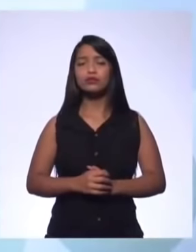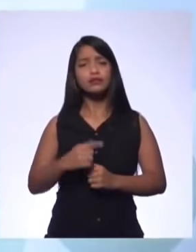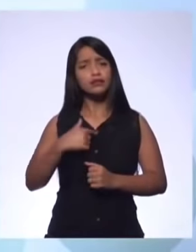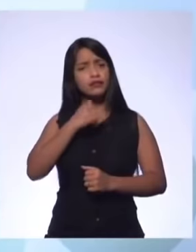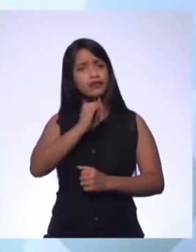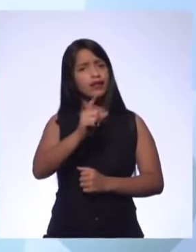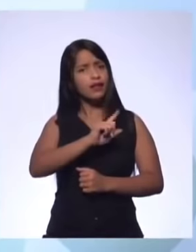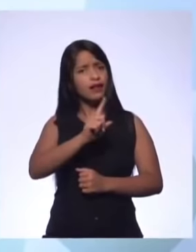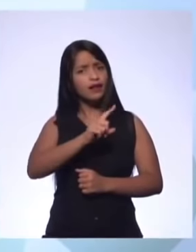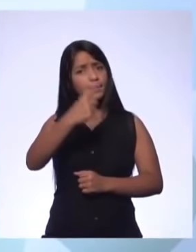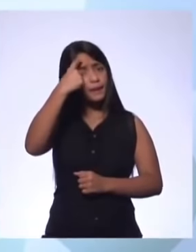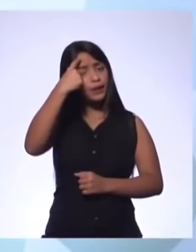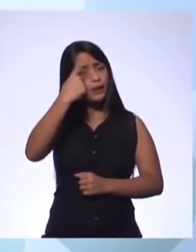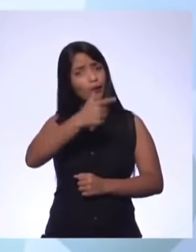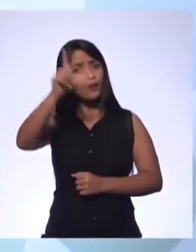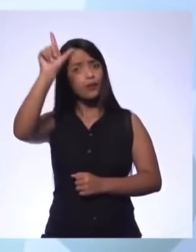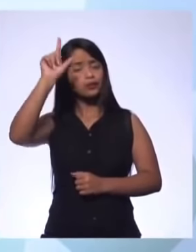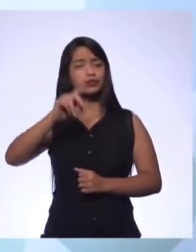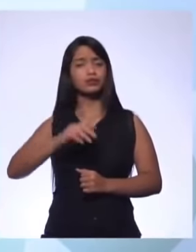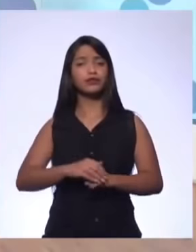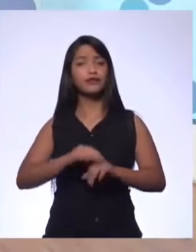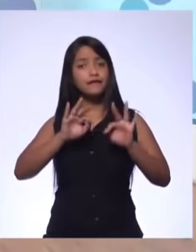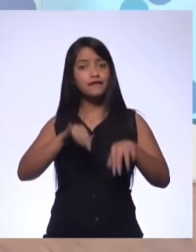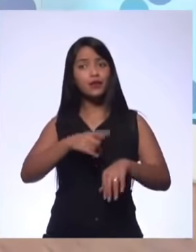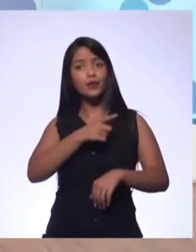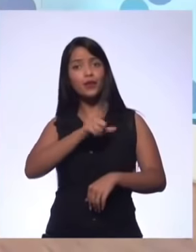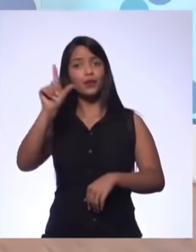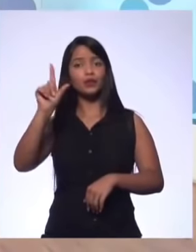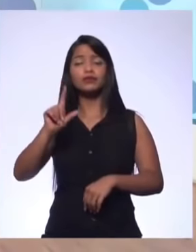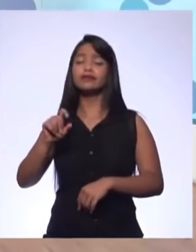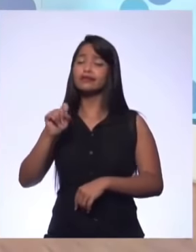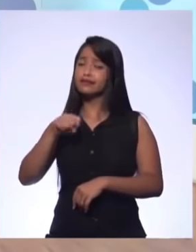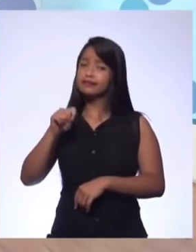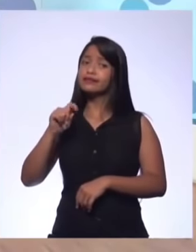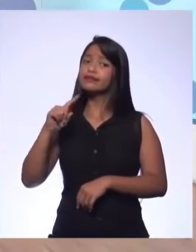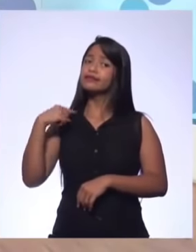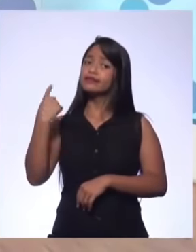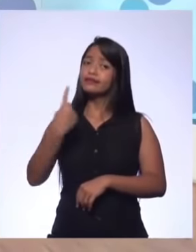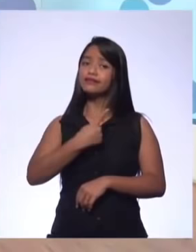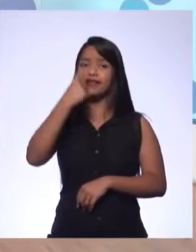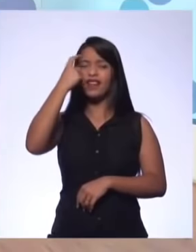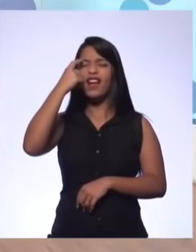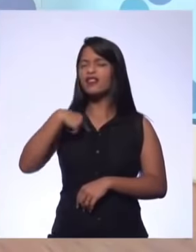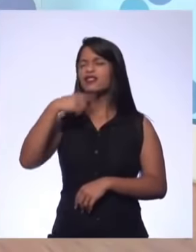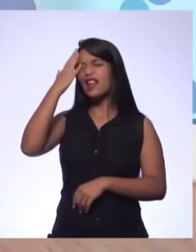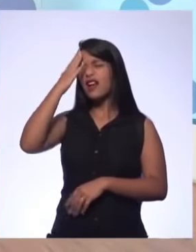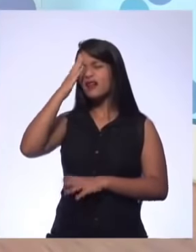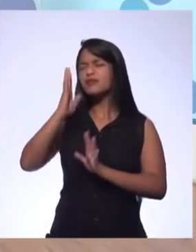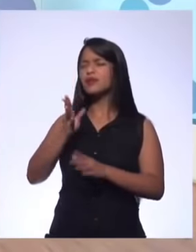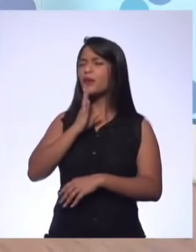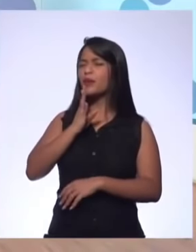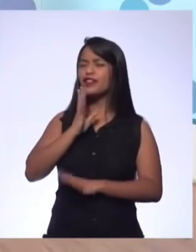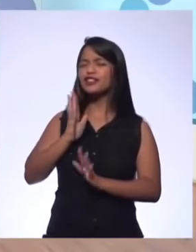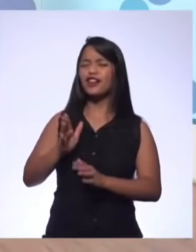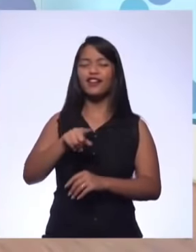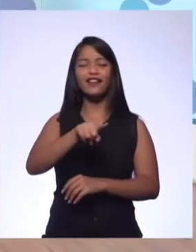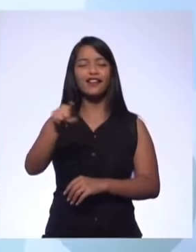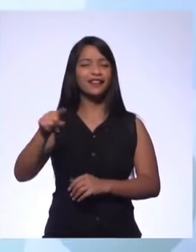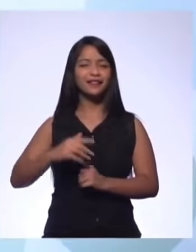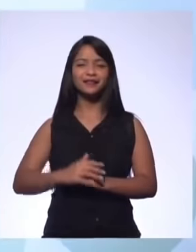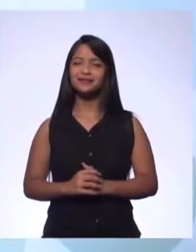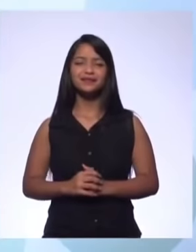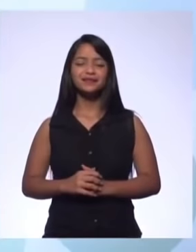gente, vamos usar a criatividade. Se esse não fosse o final, Somos todas Mariangula. Pois é. Mas isso eu já sabia. mas isso eu já sabia, eles estão assim. Então